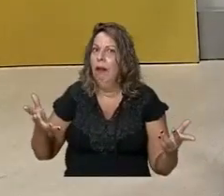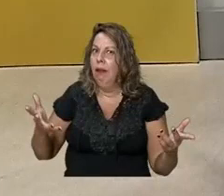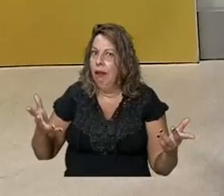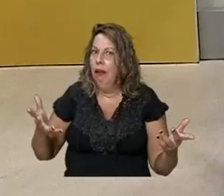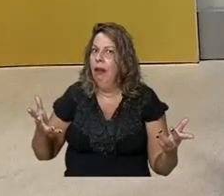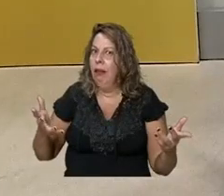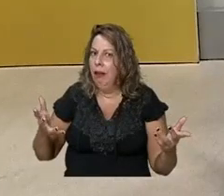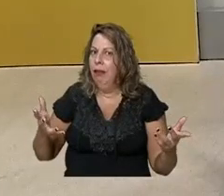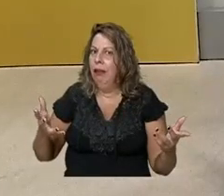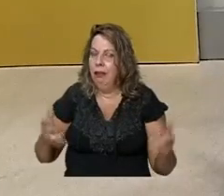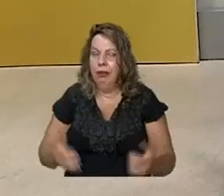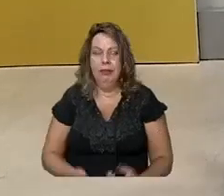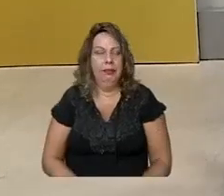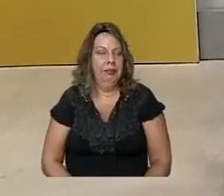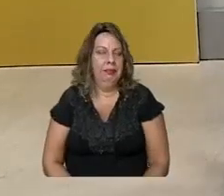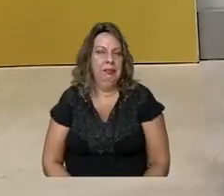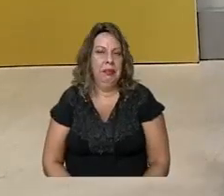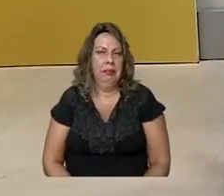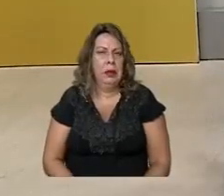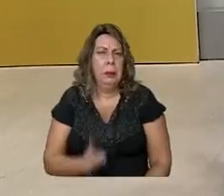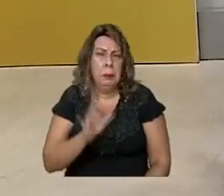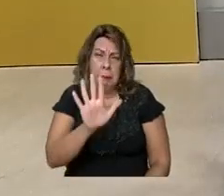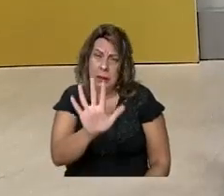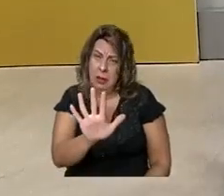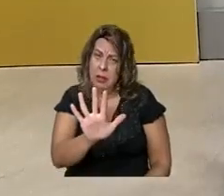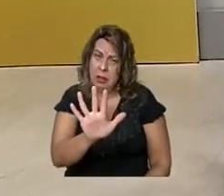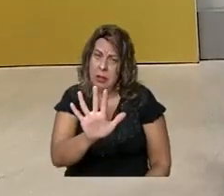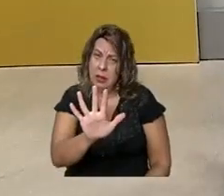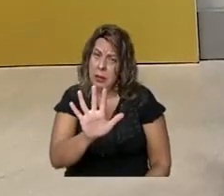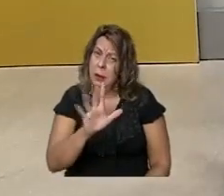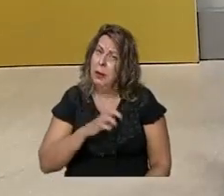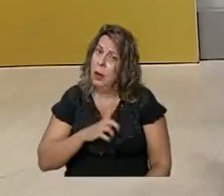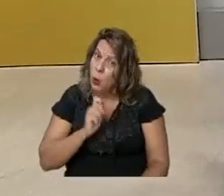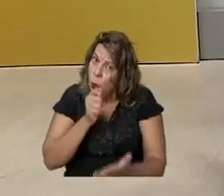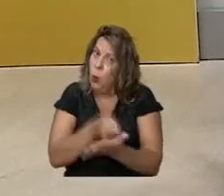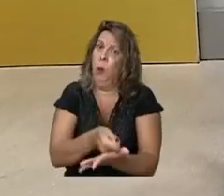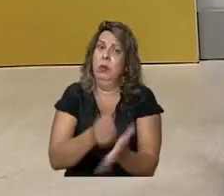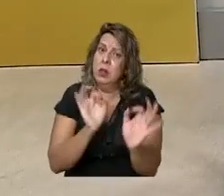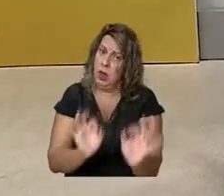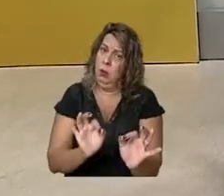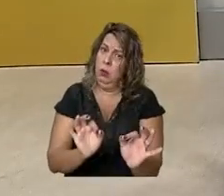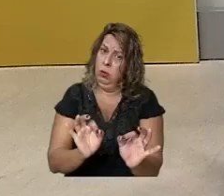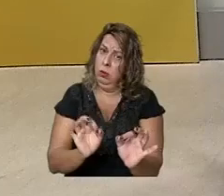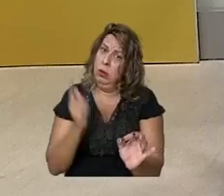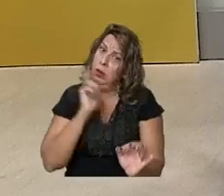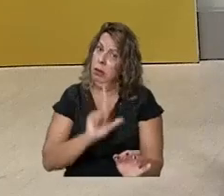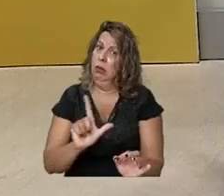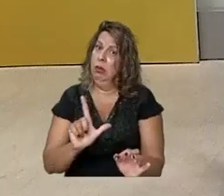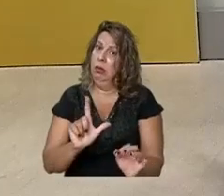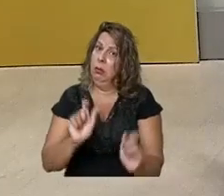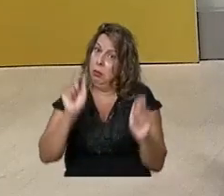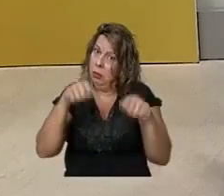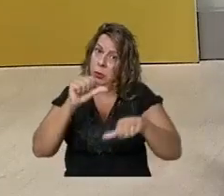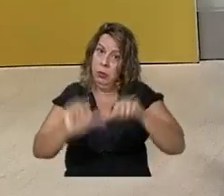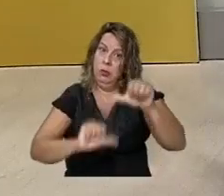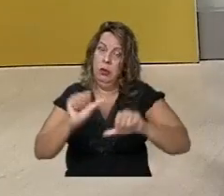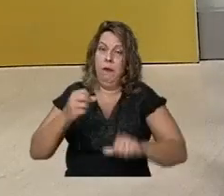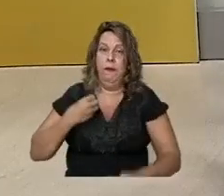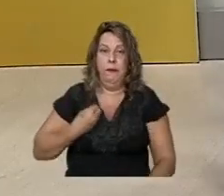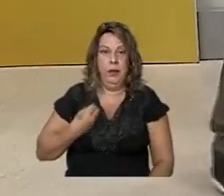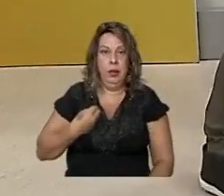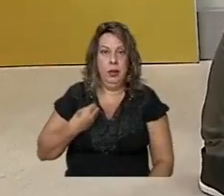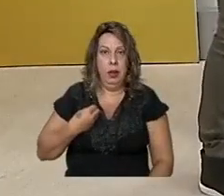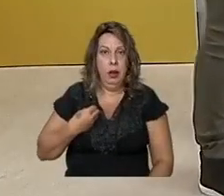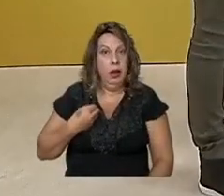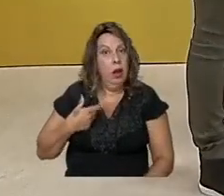milagre da multiplicação, mas já sabe, né? Não deixa de adquirir seu título para concorrer a essa bolada e quem sabe aí mudar de vida. Antecipa a compra, não